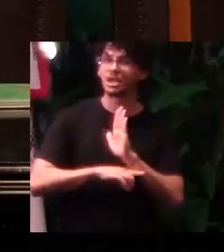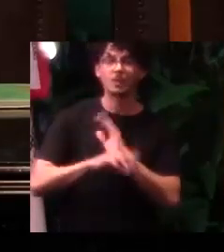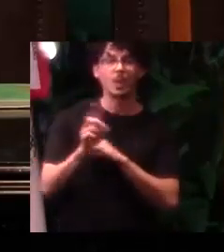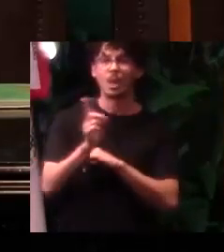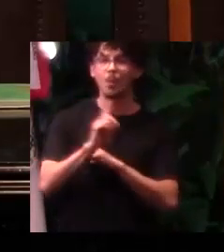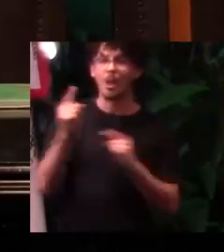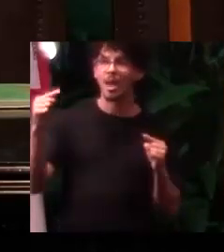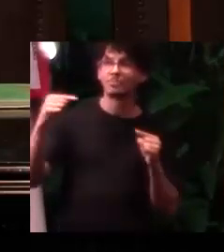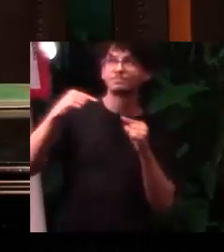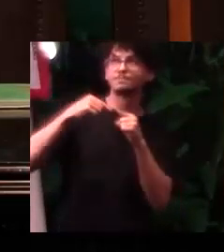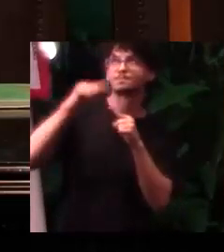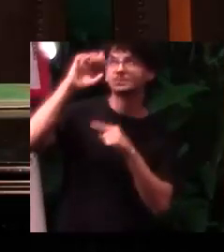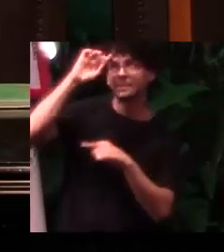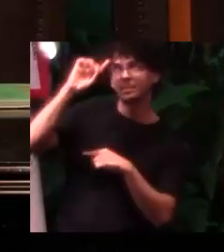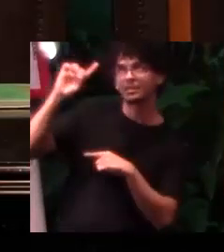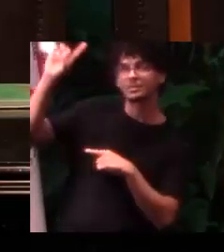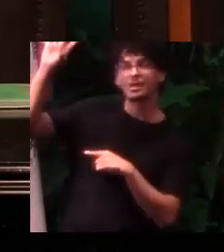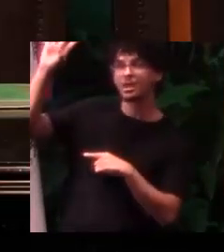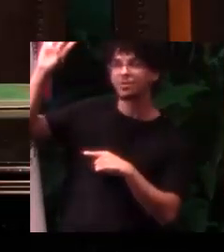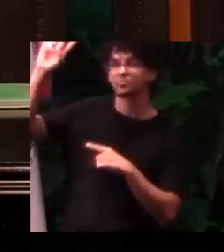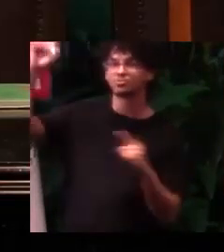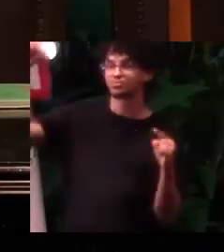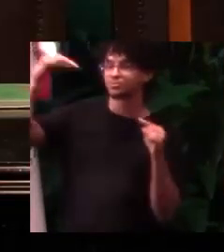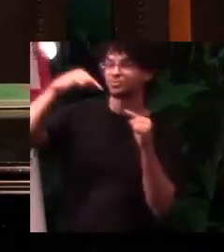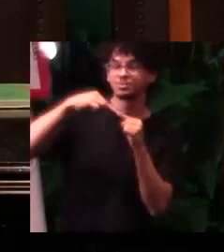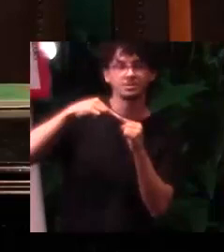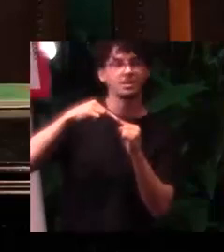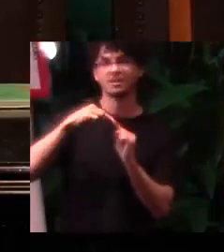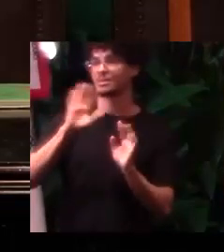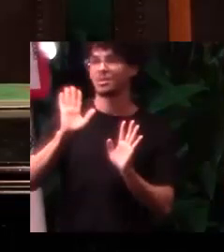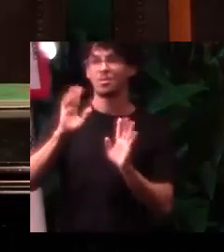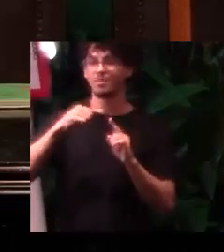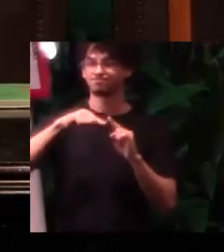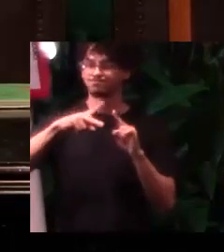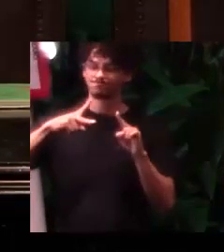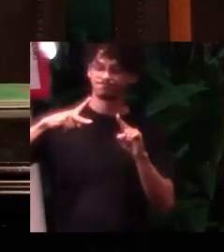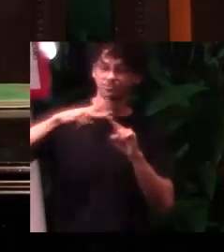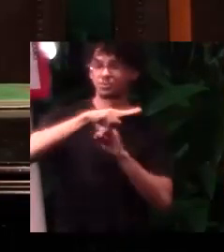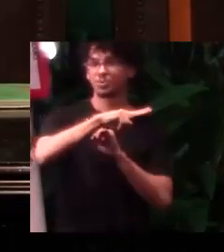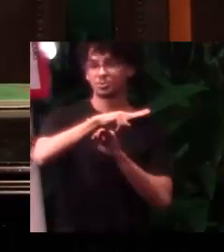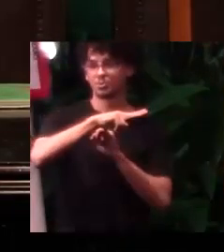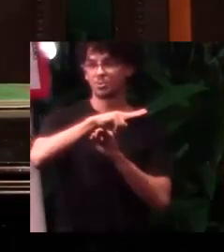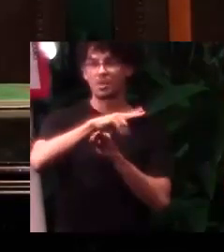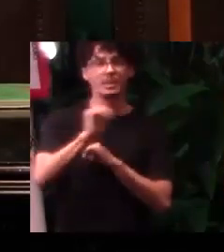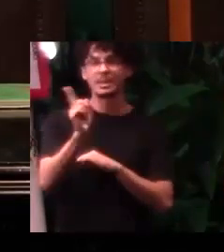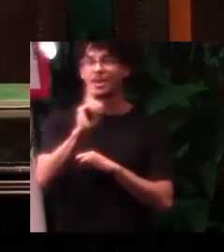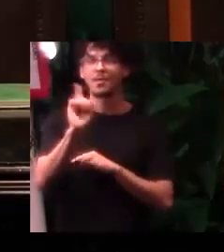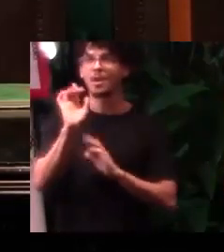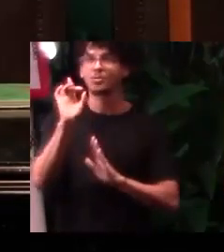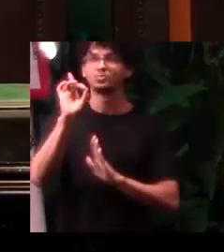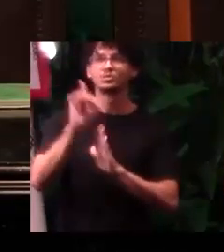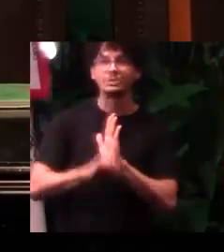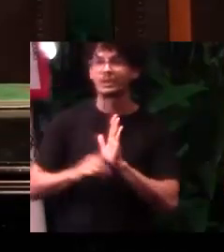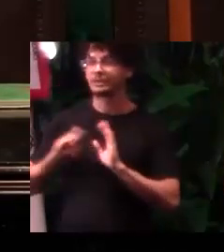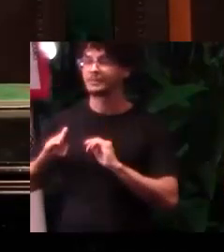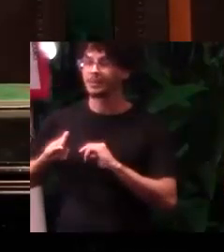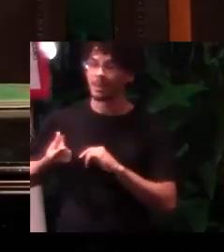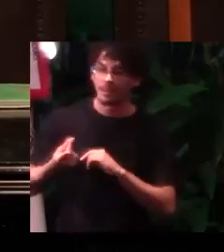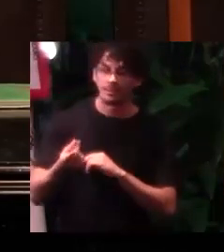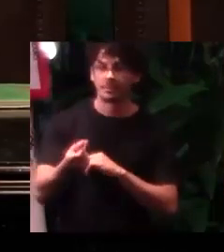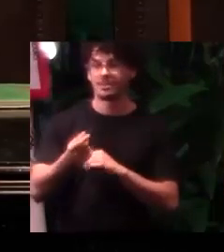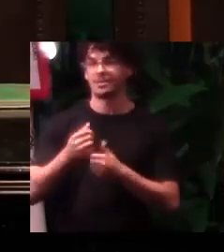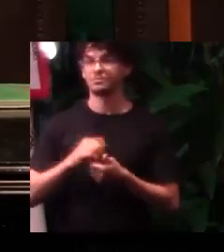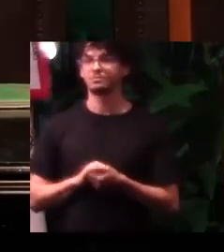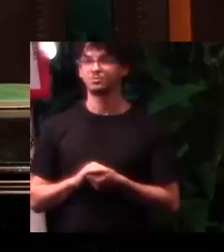Deus, que não diz respeito mais a um direito natural eterno, que não diz respeito mais